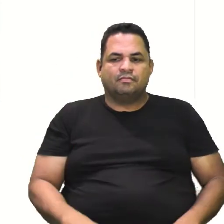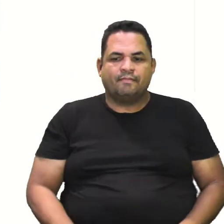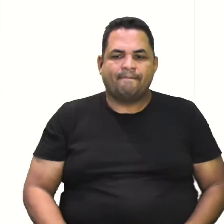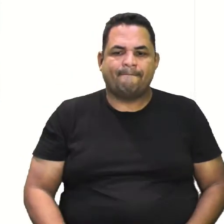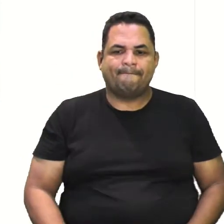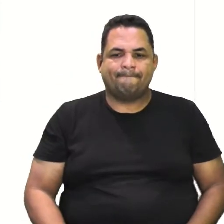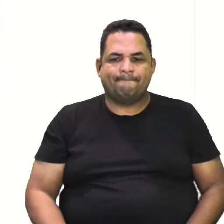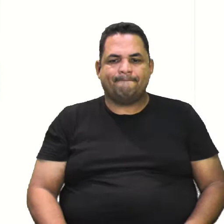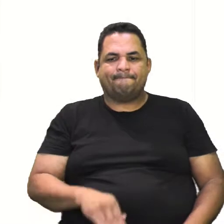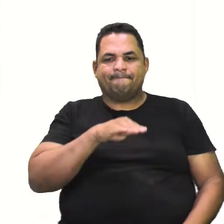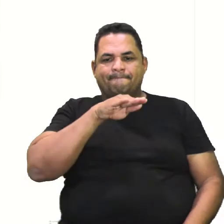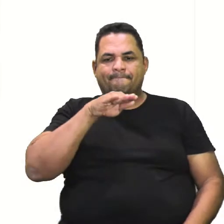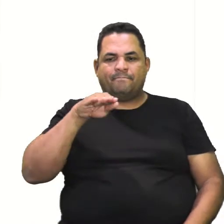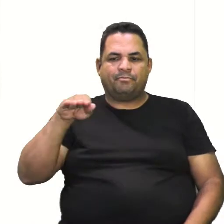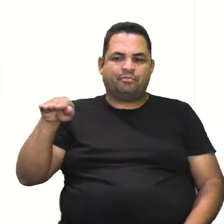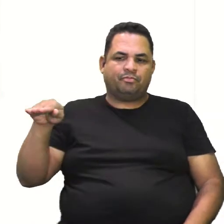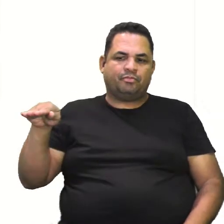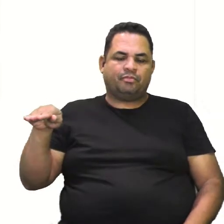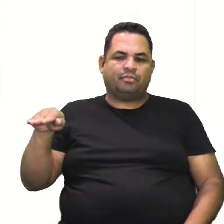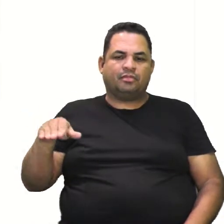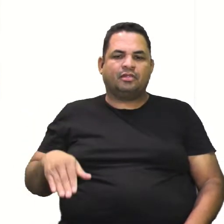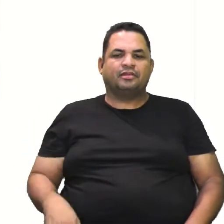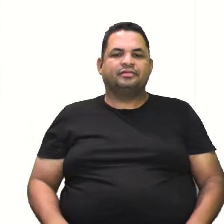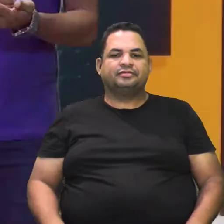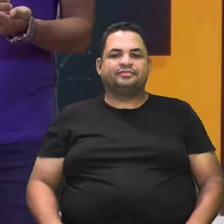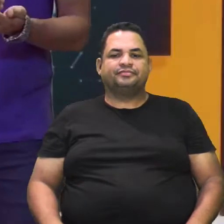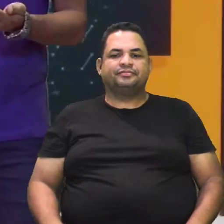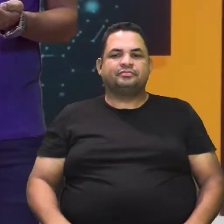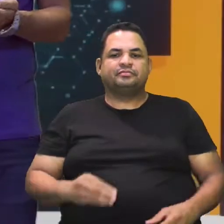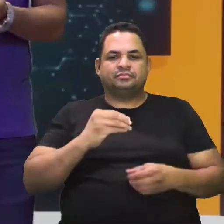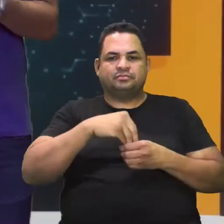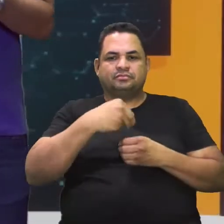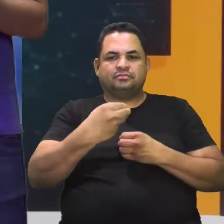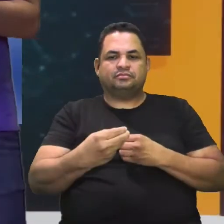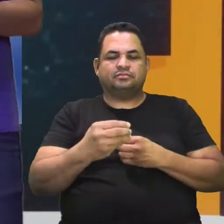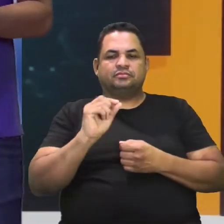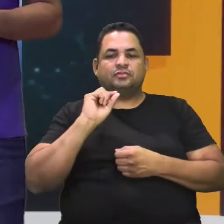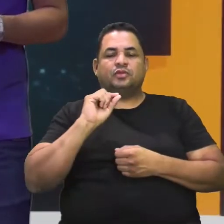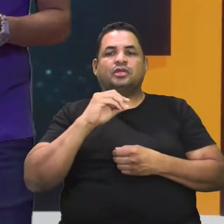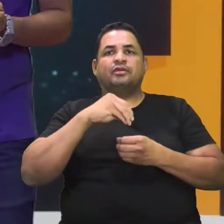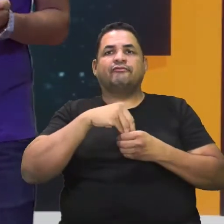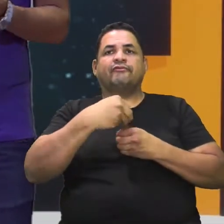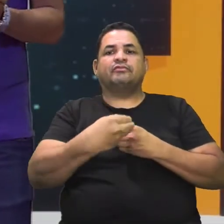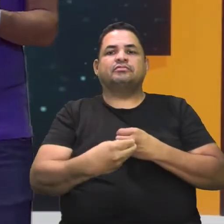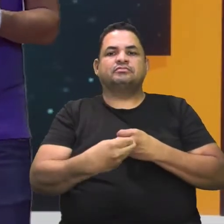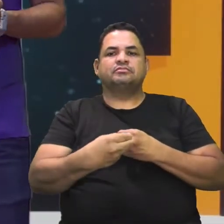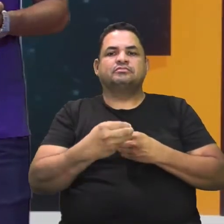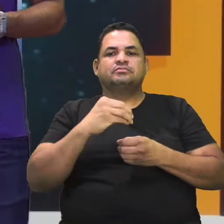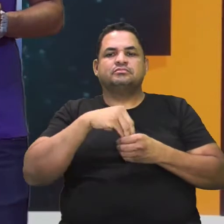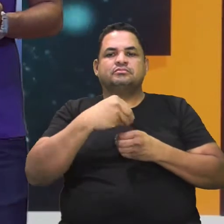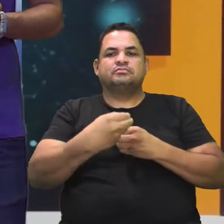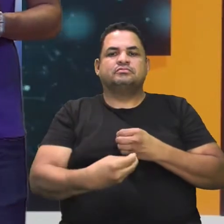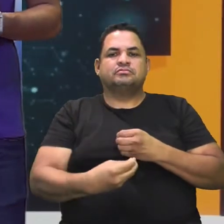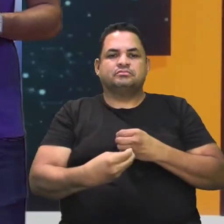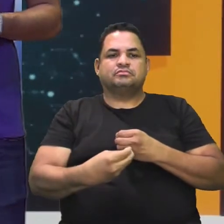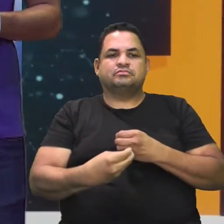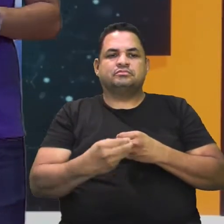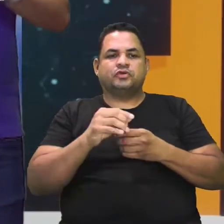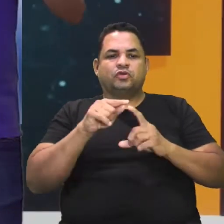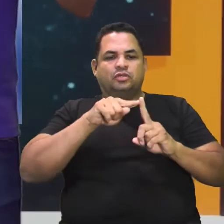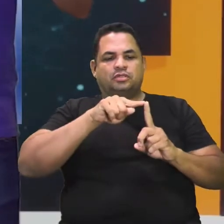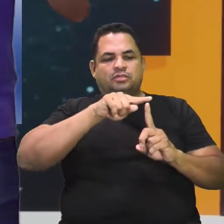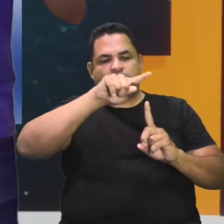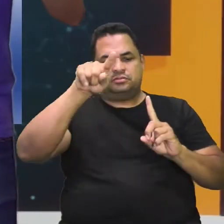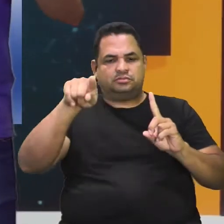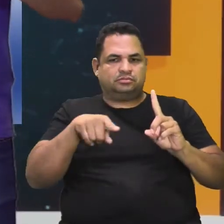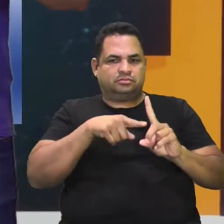só. A reta, ela pode ser uma reta externa. O que é externa? É que está fora da circunferência. O nome já